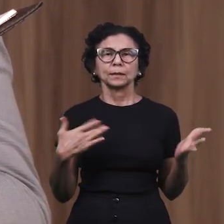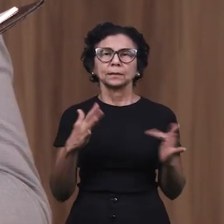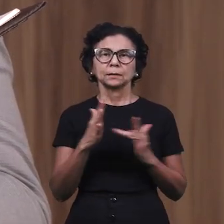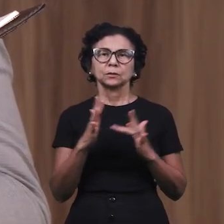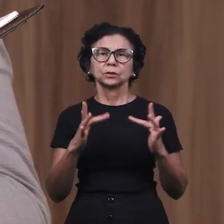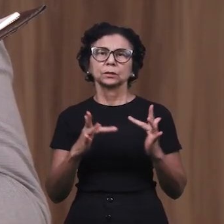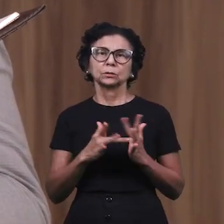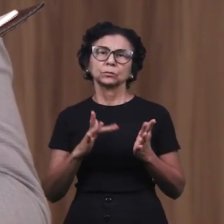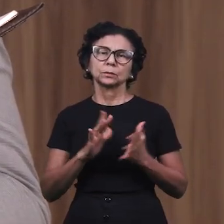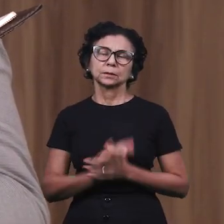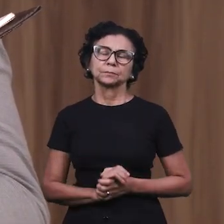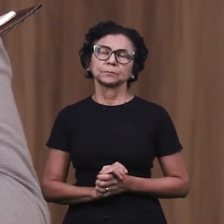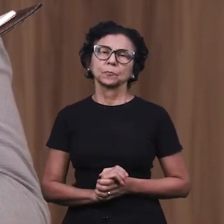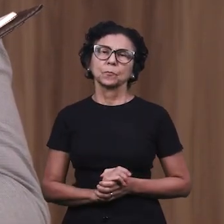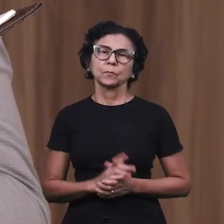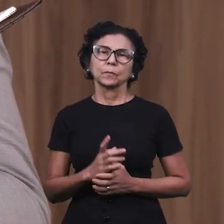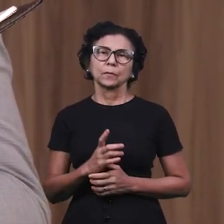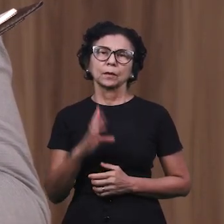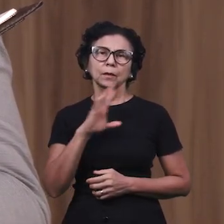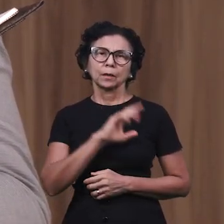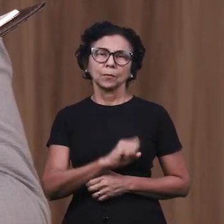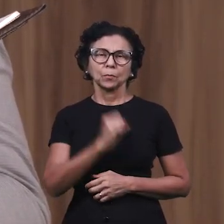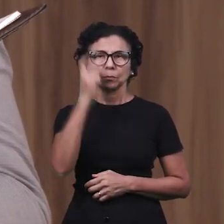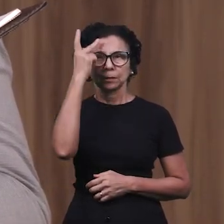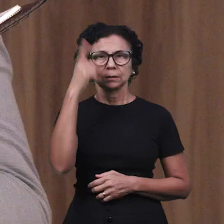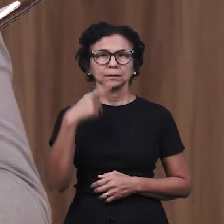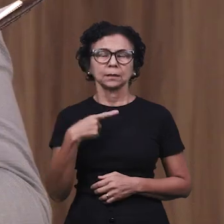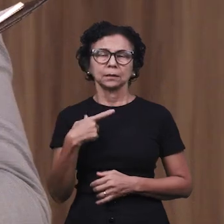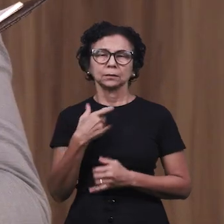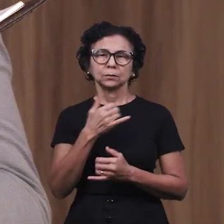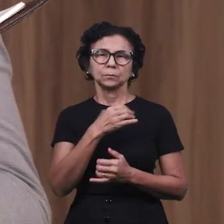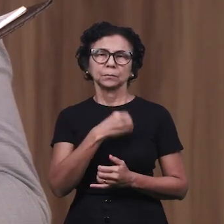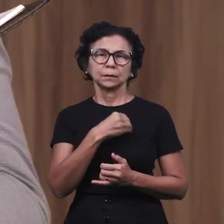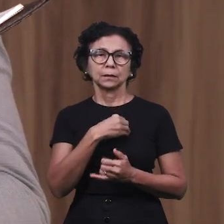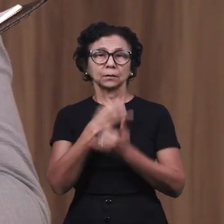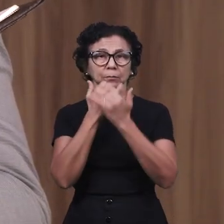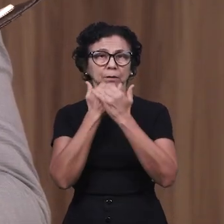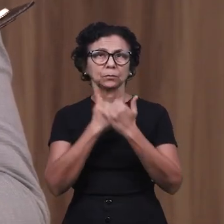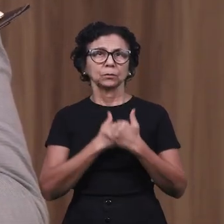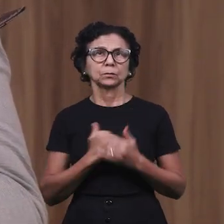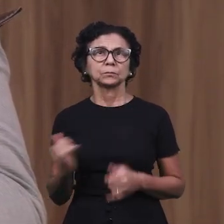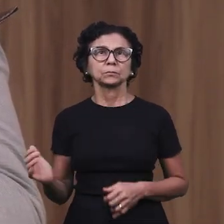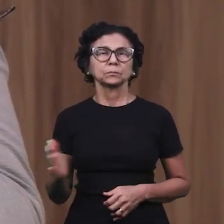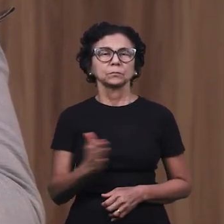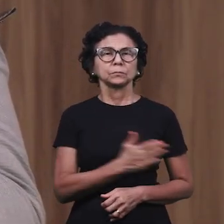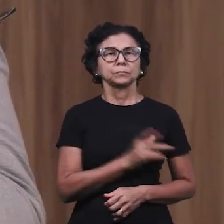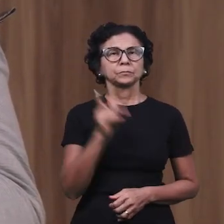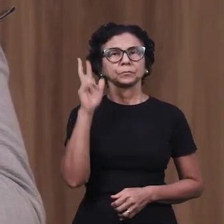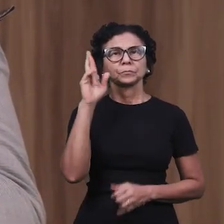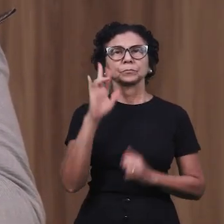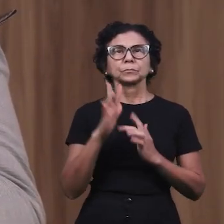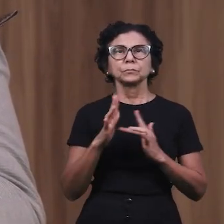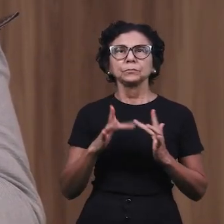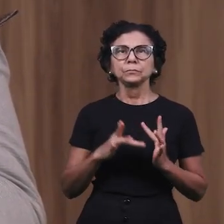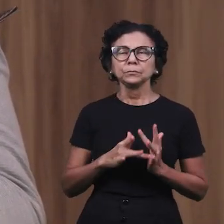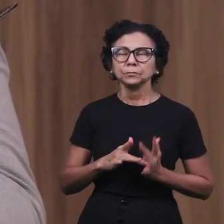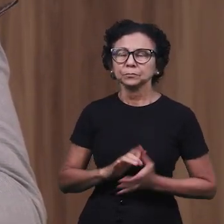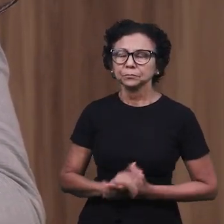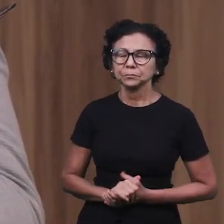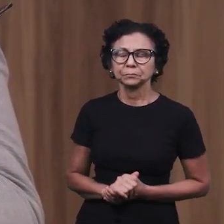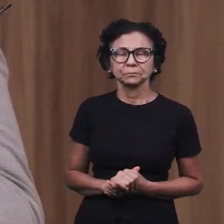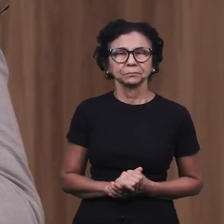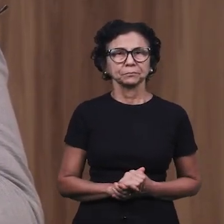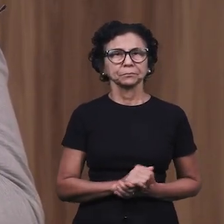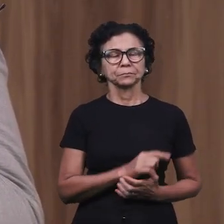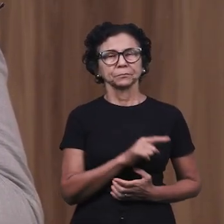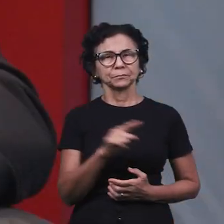pessoa de José, do Senhor Jesus, que os amou e os perdoou. Não foi isso, pastor Lourenço? A paz do Senhor,